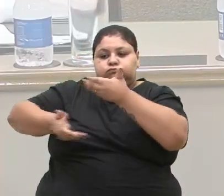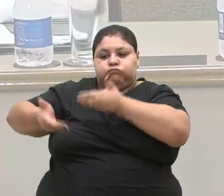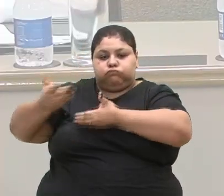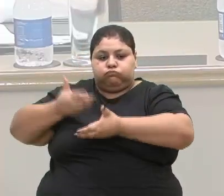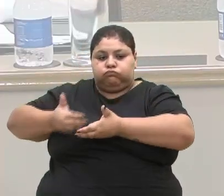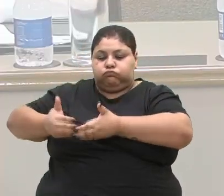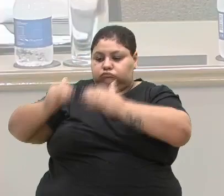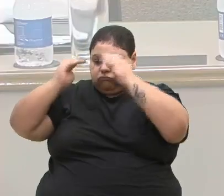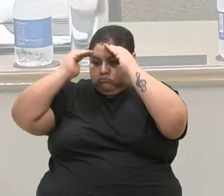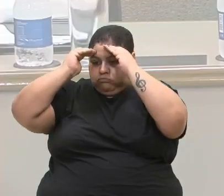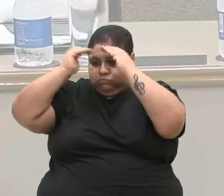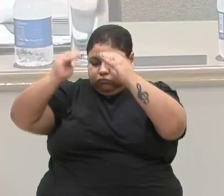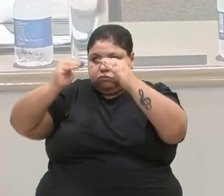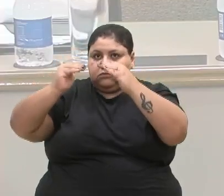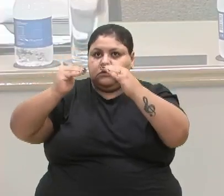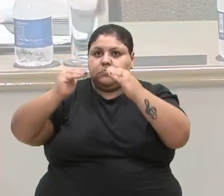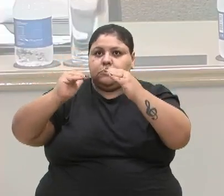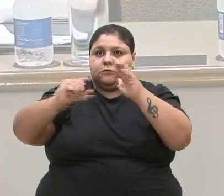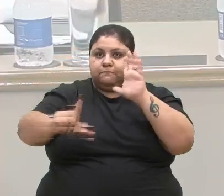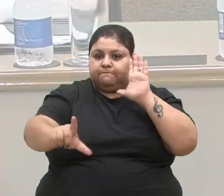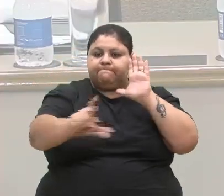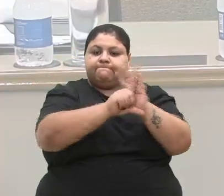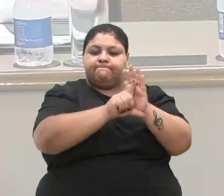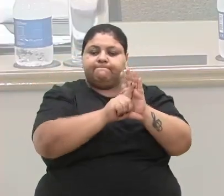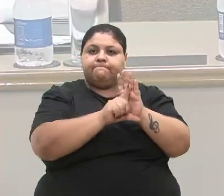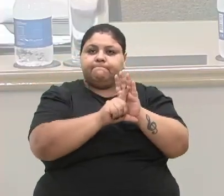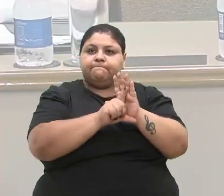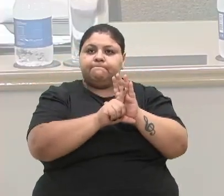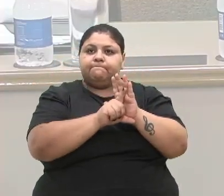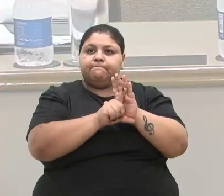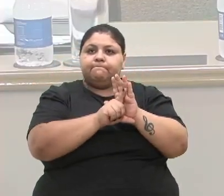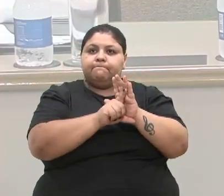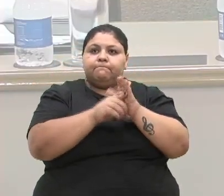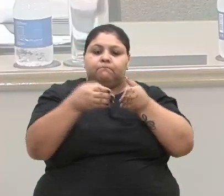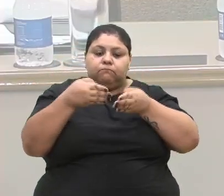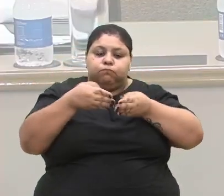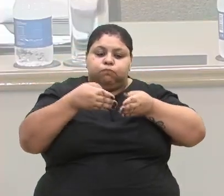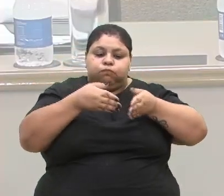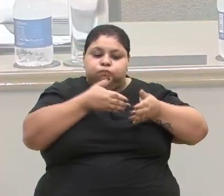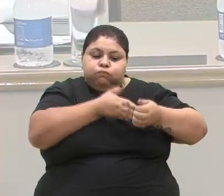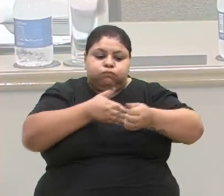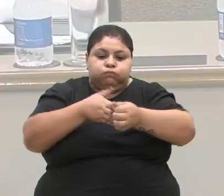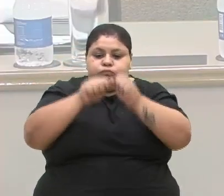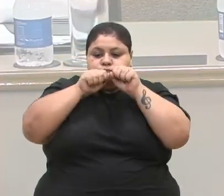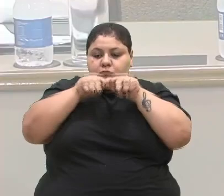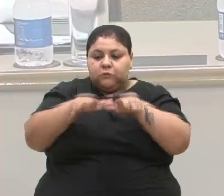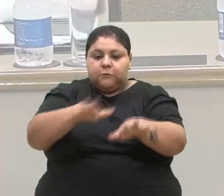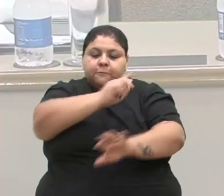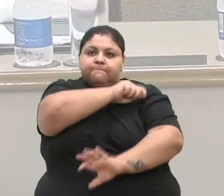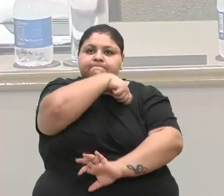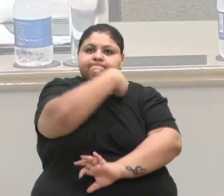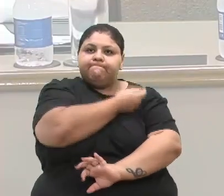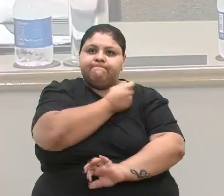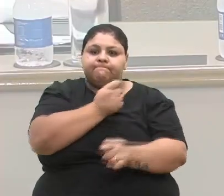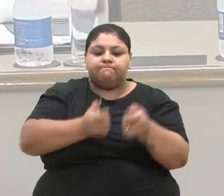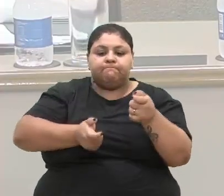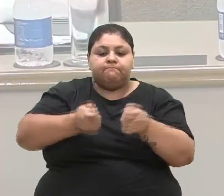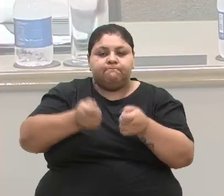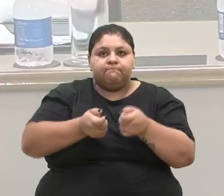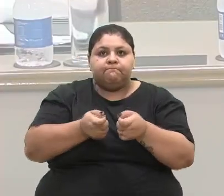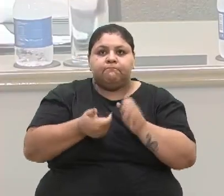cumprimento de exigências legais regulatórias, orientadoras de repercussão na fiscalização e controle,